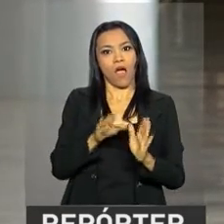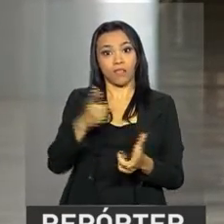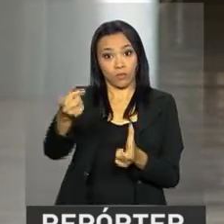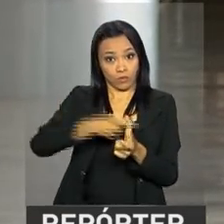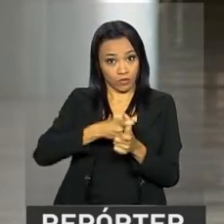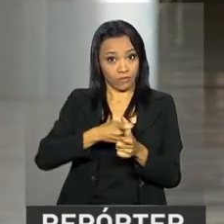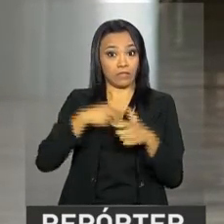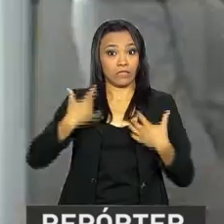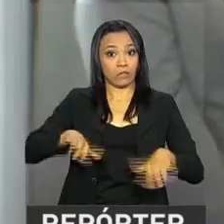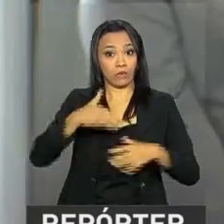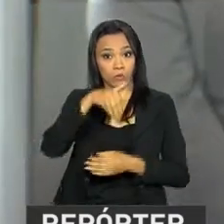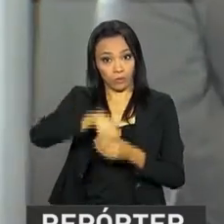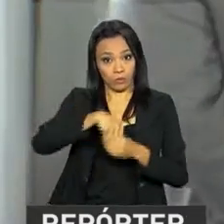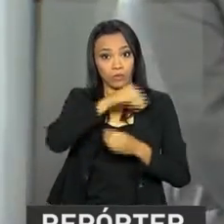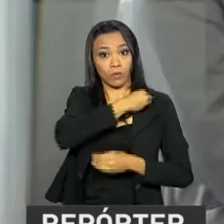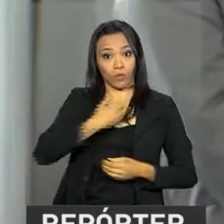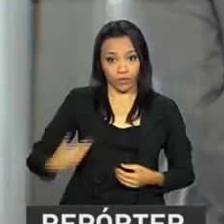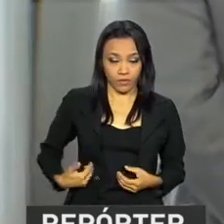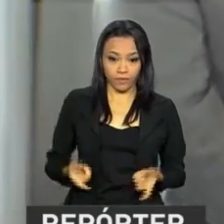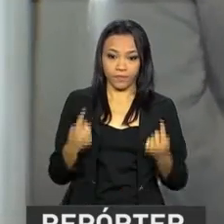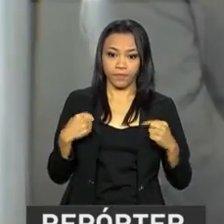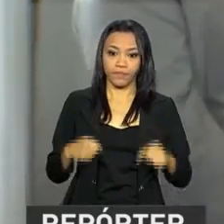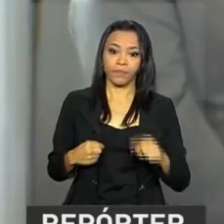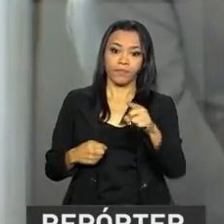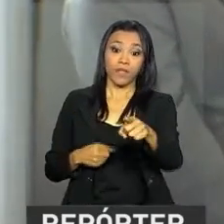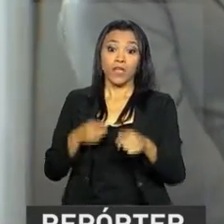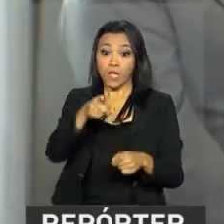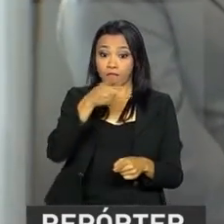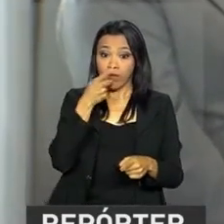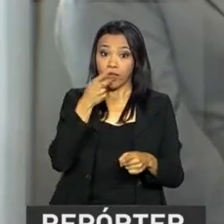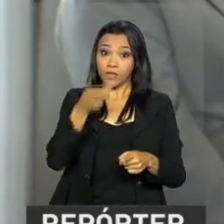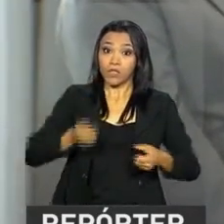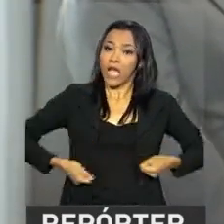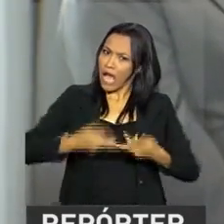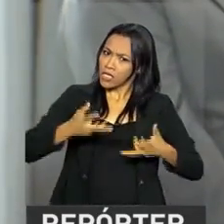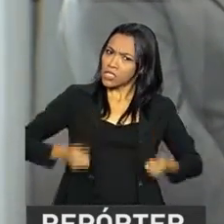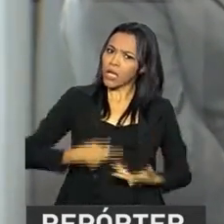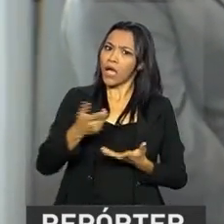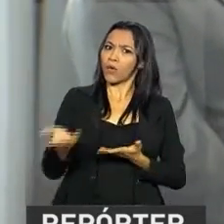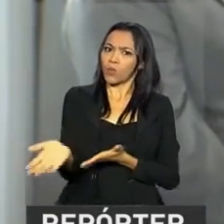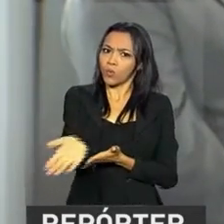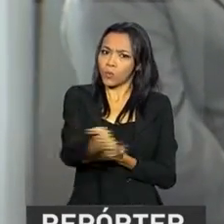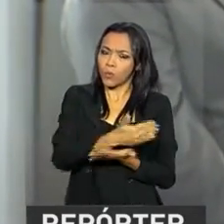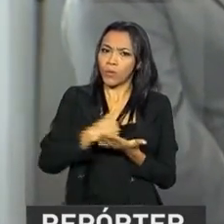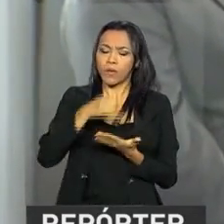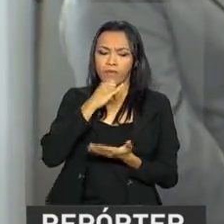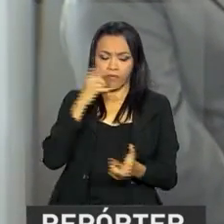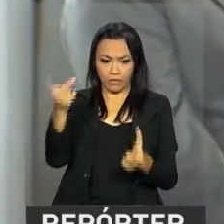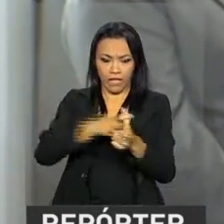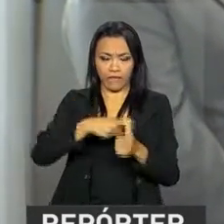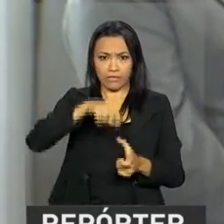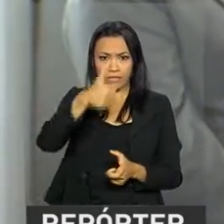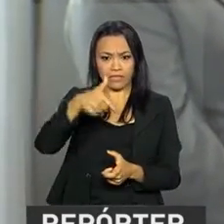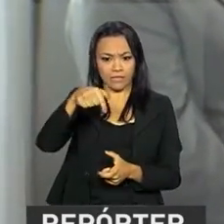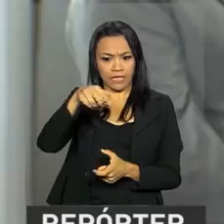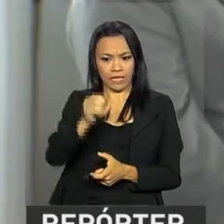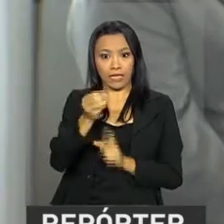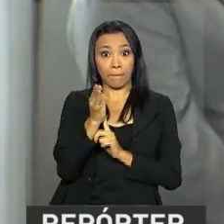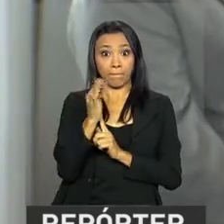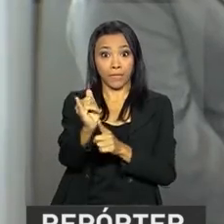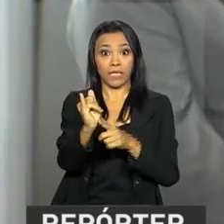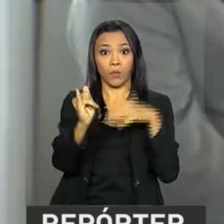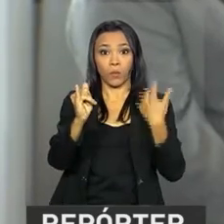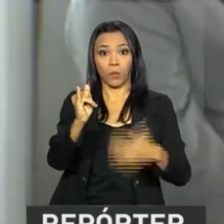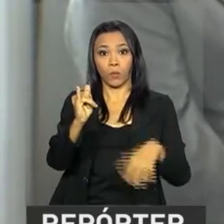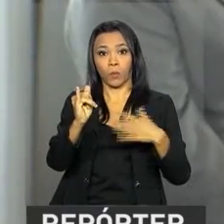lo você só pode gastar o que arrecada essa é a primeira ideia quando nós vemos um 10 170 bilhões é interessante que nós nos